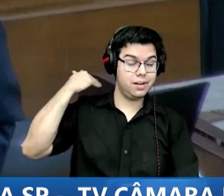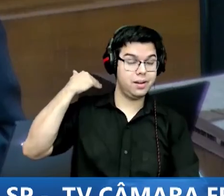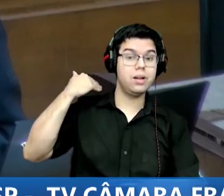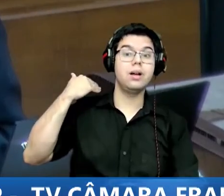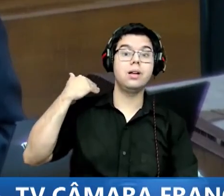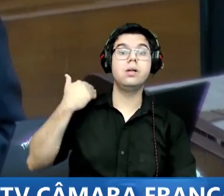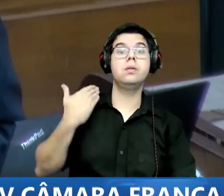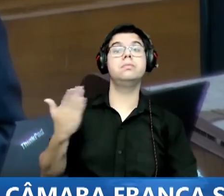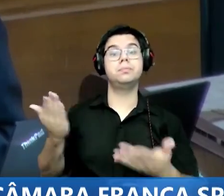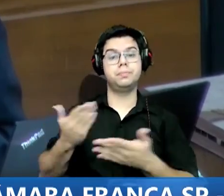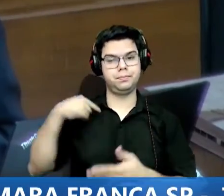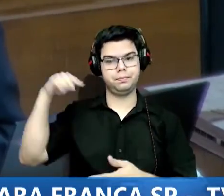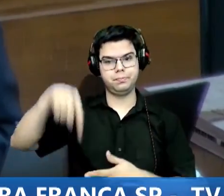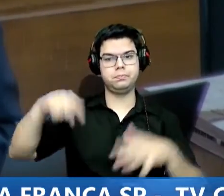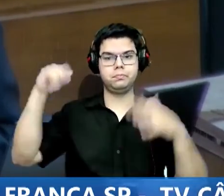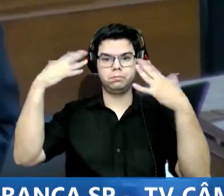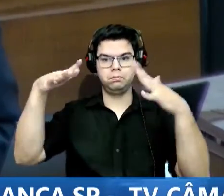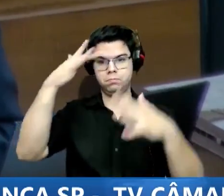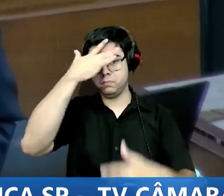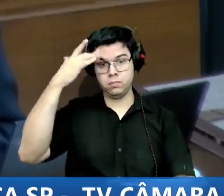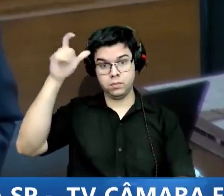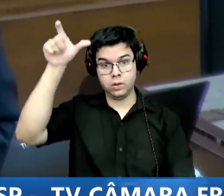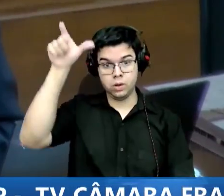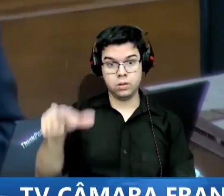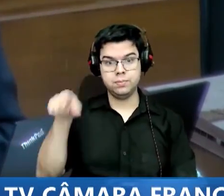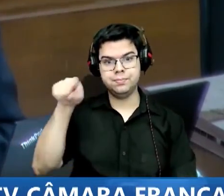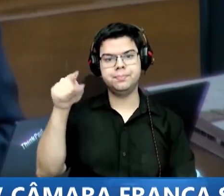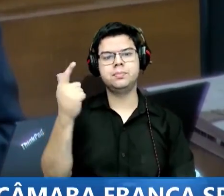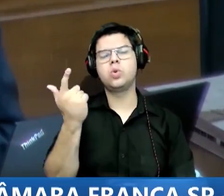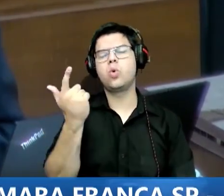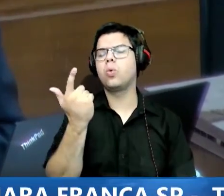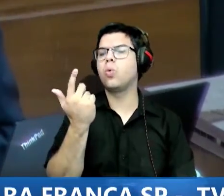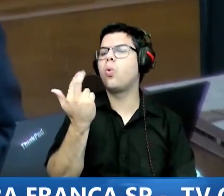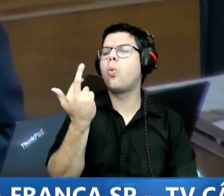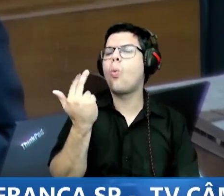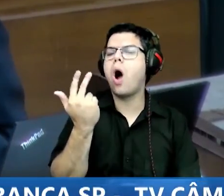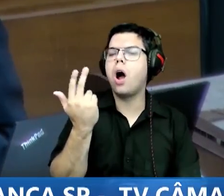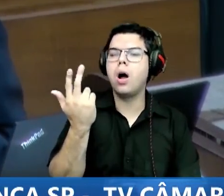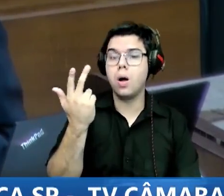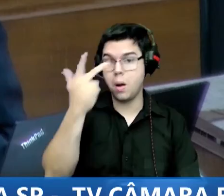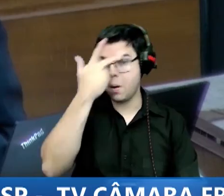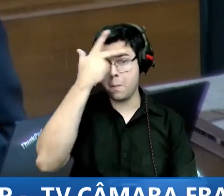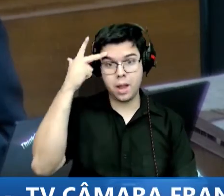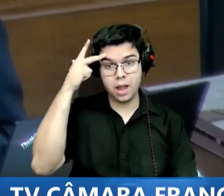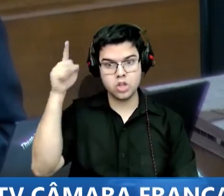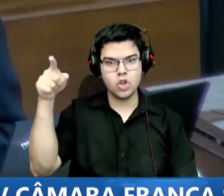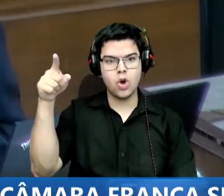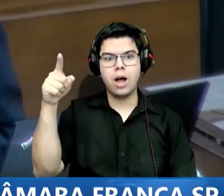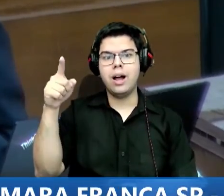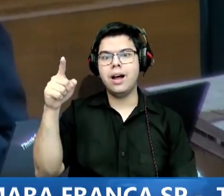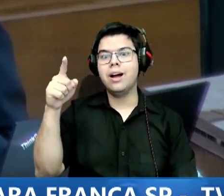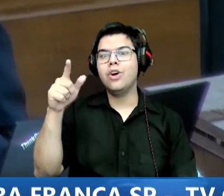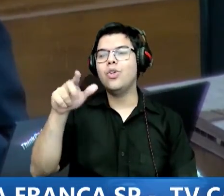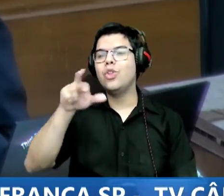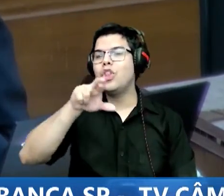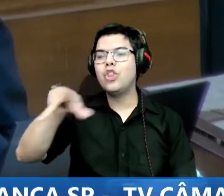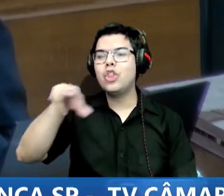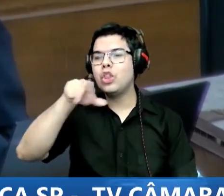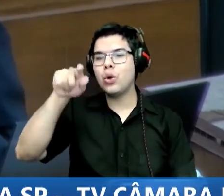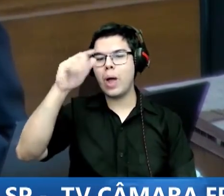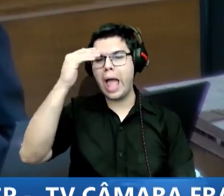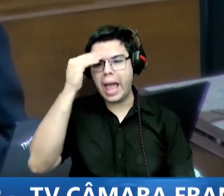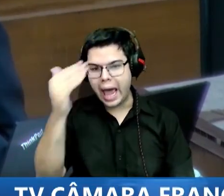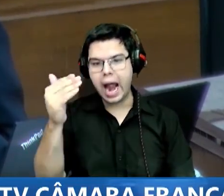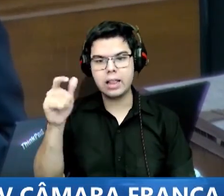uma pessoa que foi quase que tida como persona não grata aqui na cidade, que foi a Raquel Licurso, uma